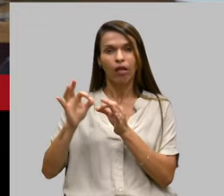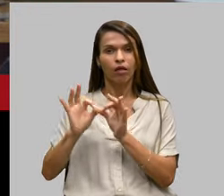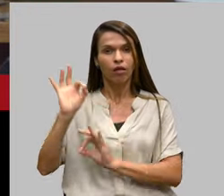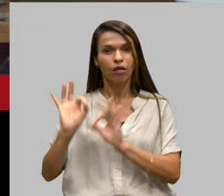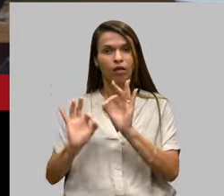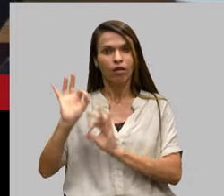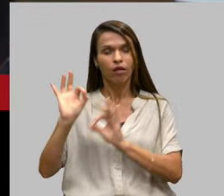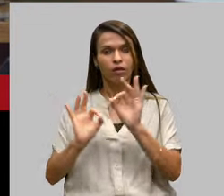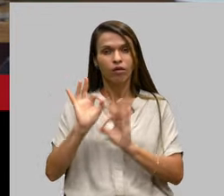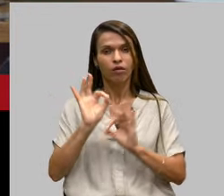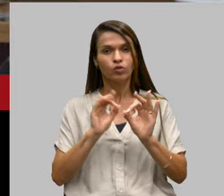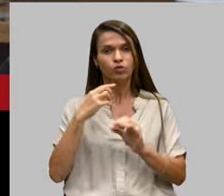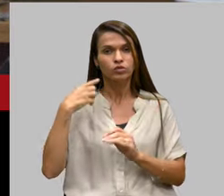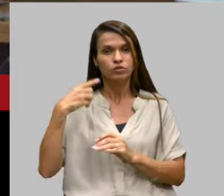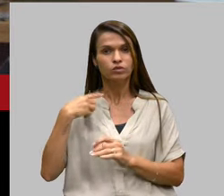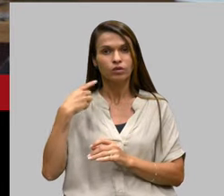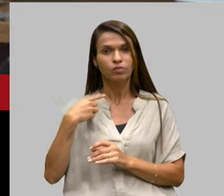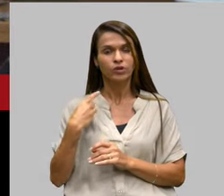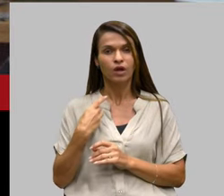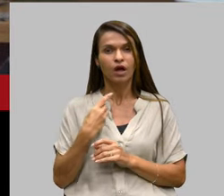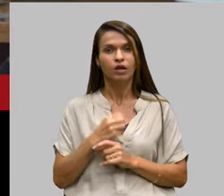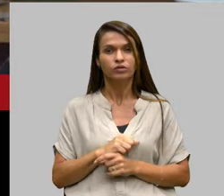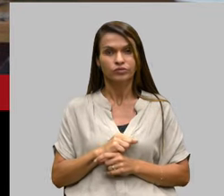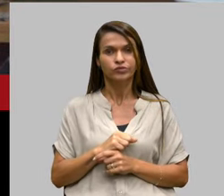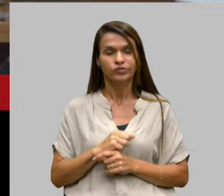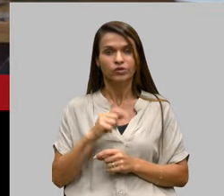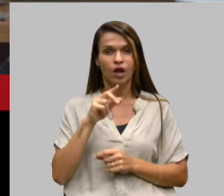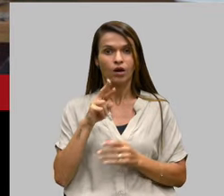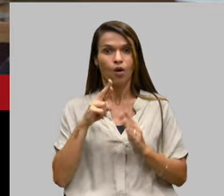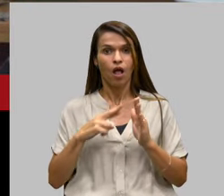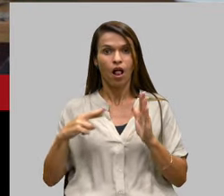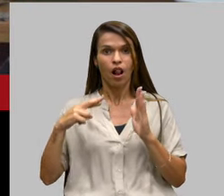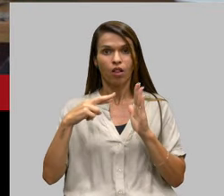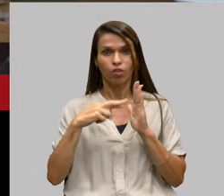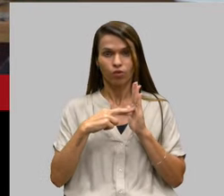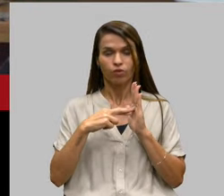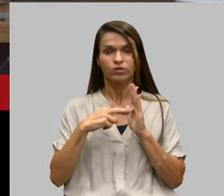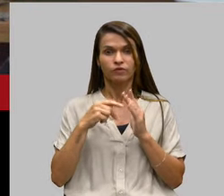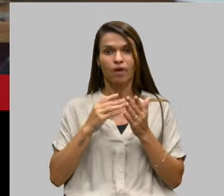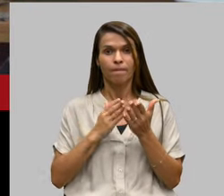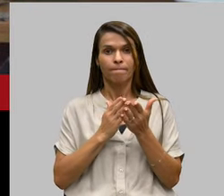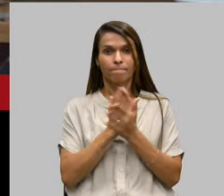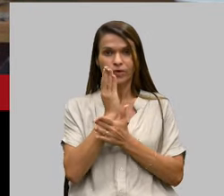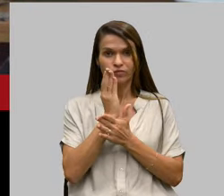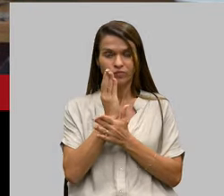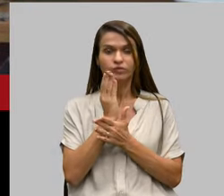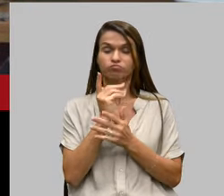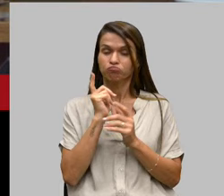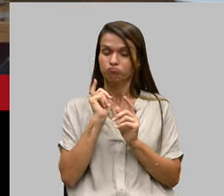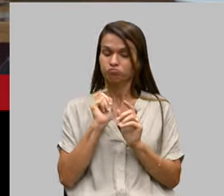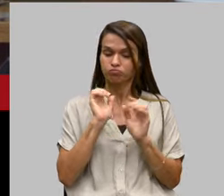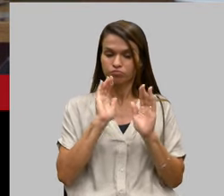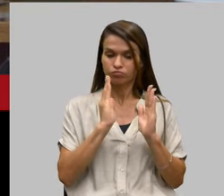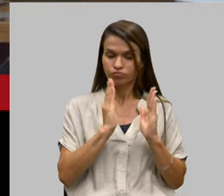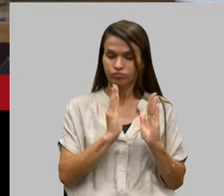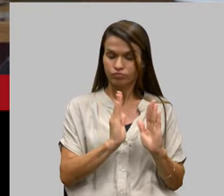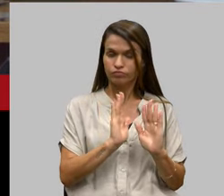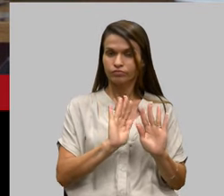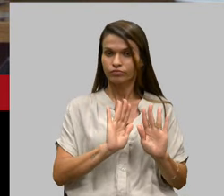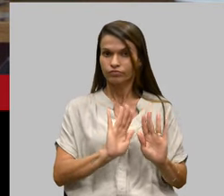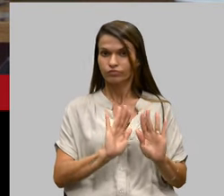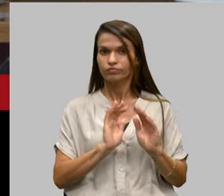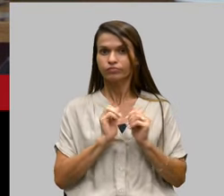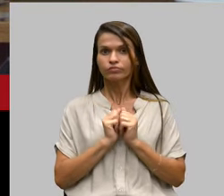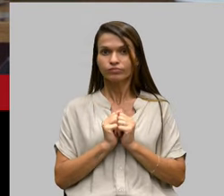alguns deputados que eram eh relatores e foi aprovado esse B trengo da qual os